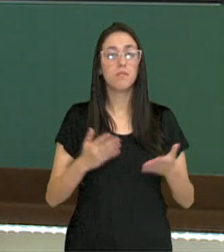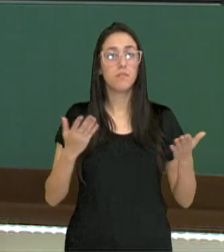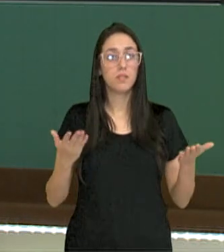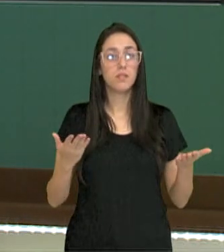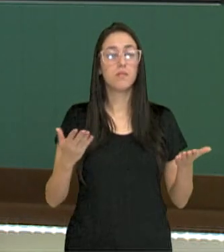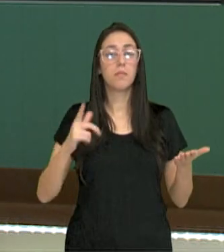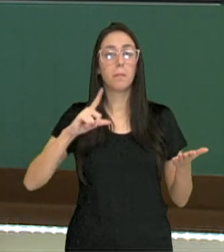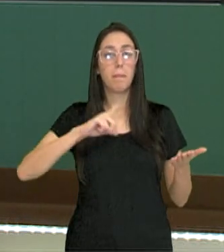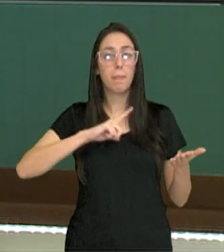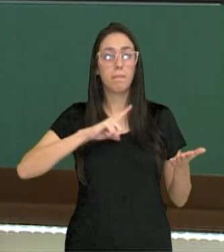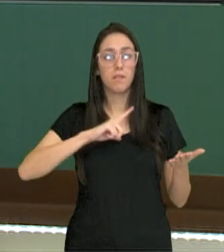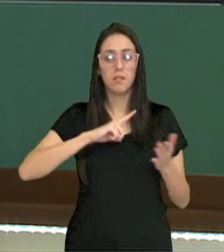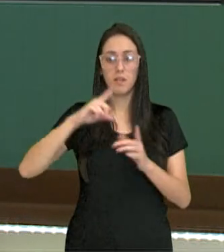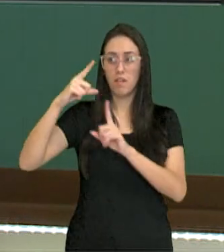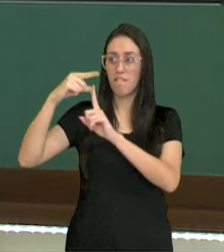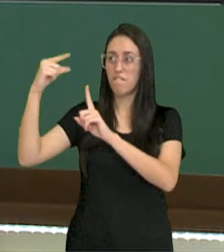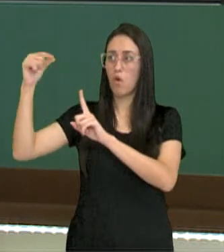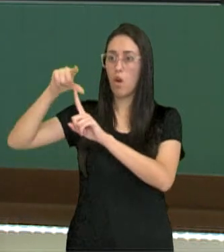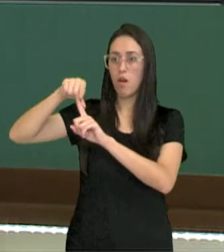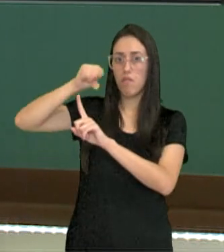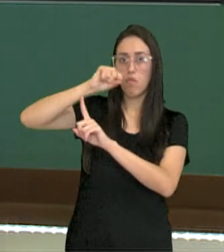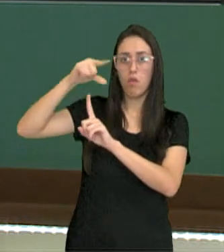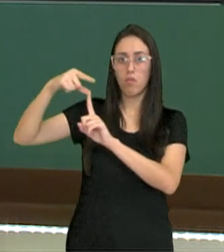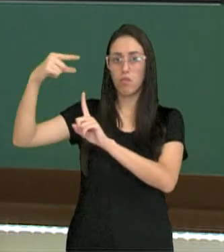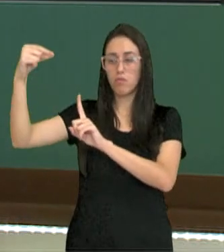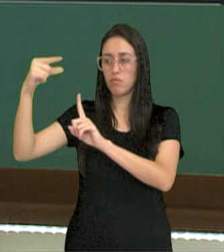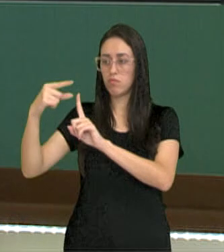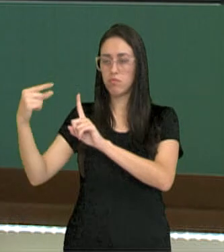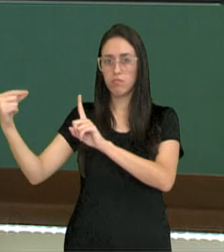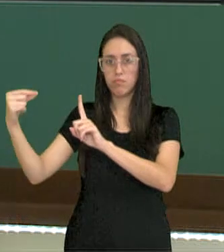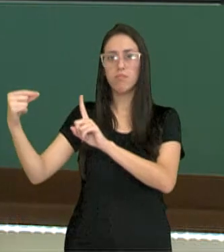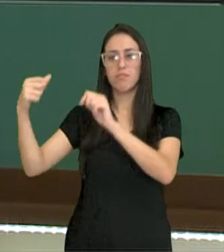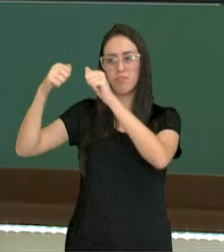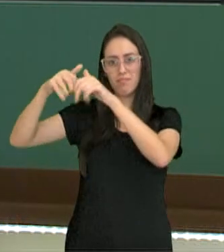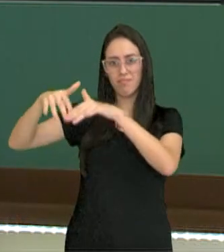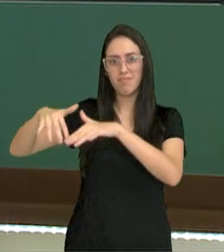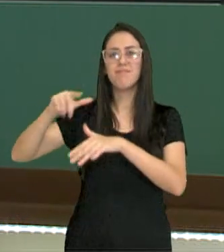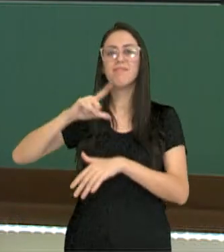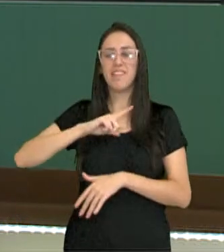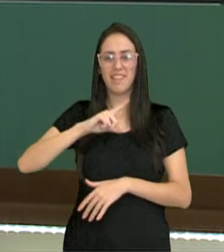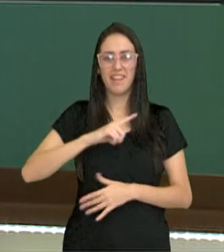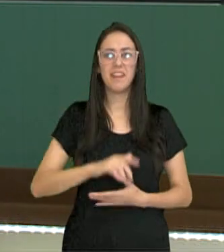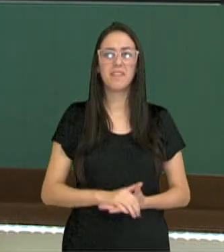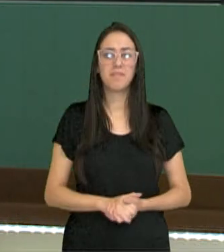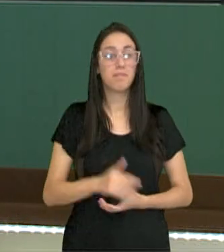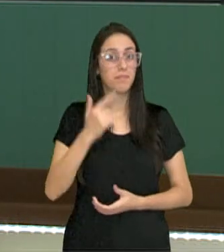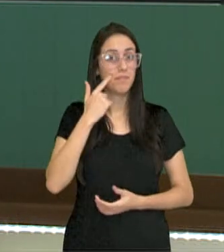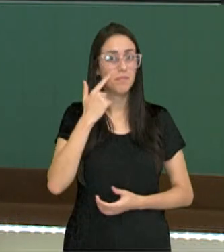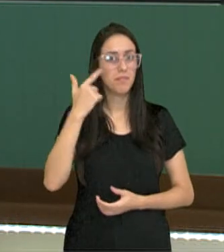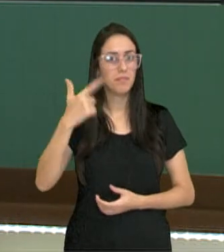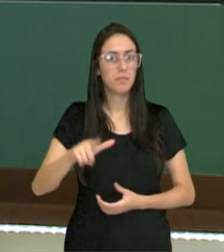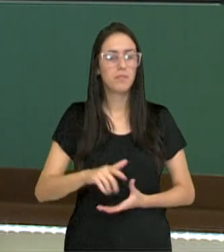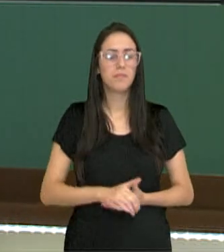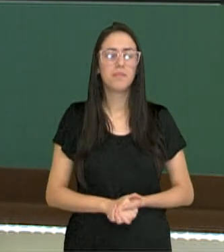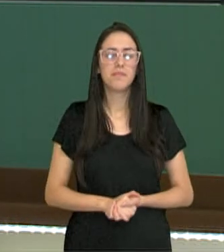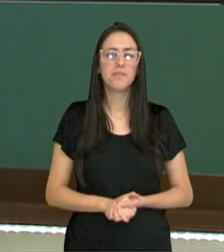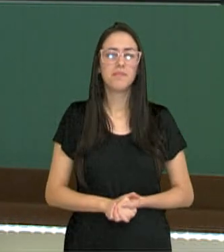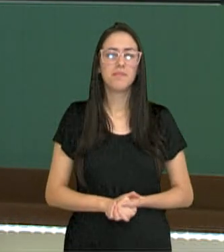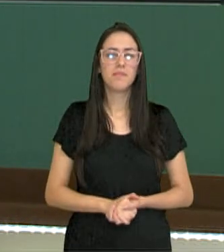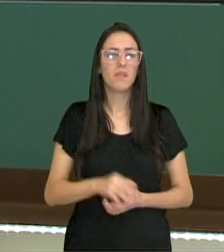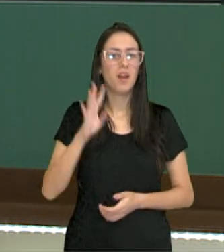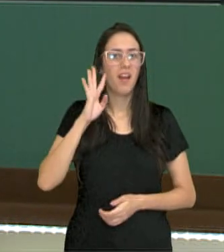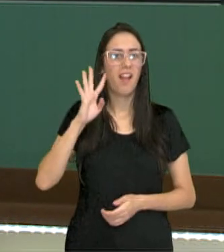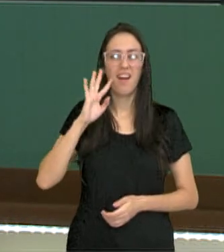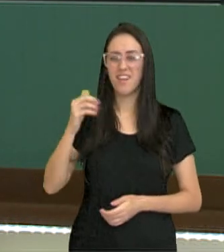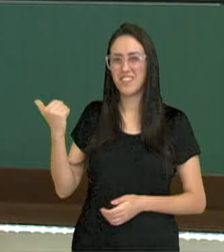das folhas para as outras partes da planta. Vamos ver mais um pouquinho. Olha que legal aquela